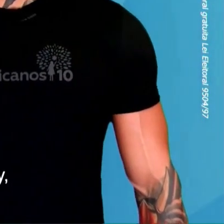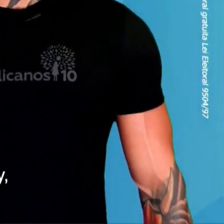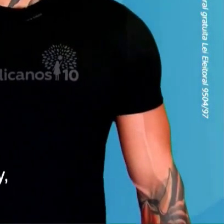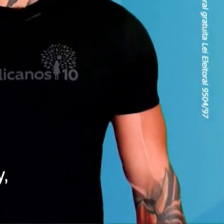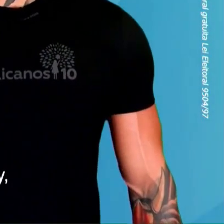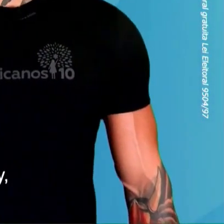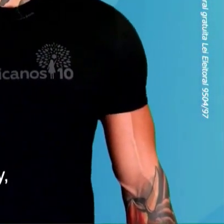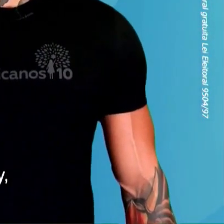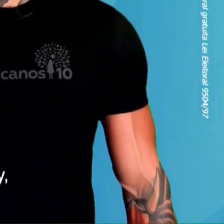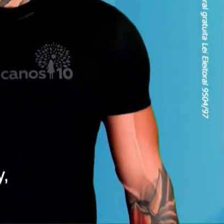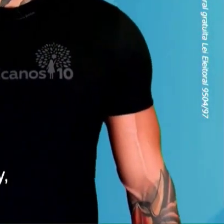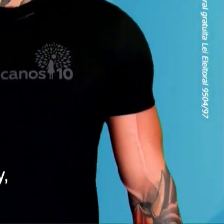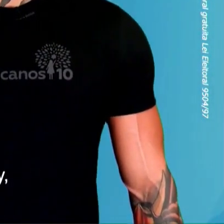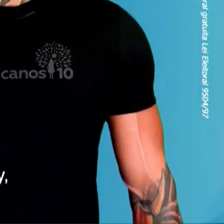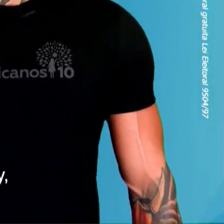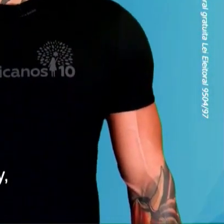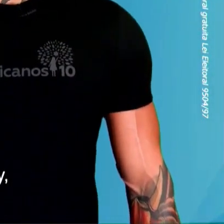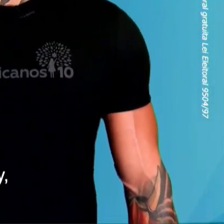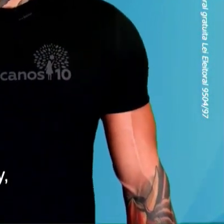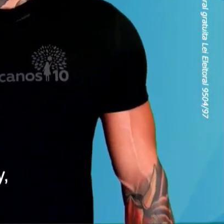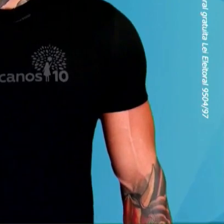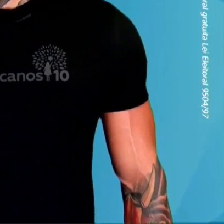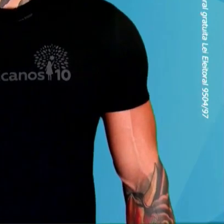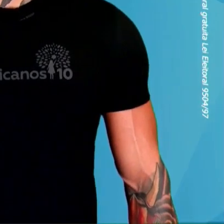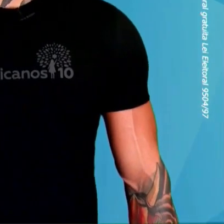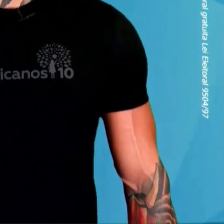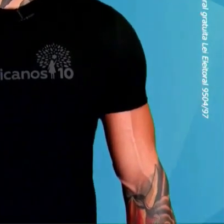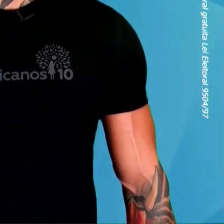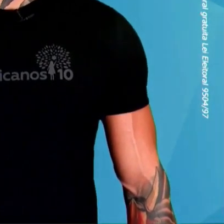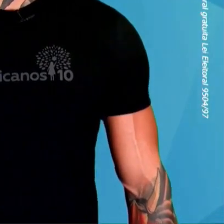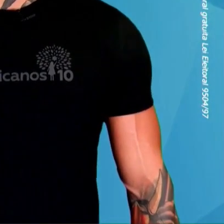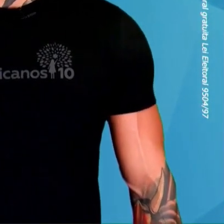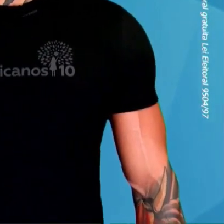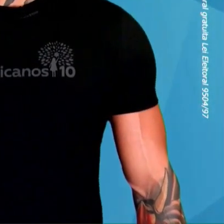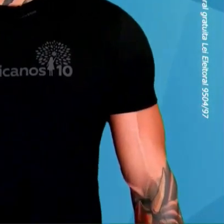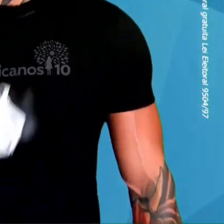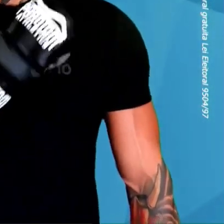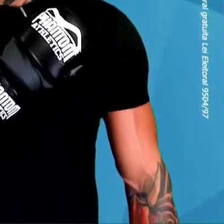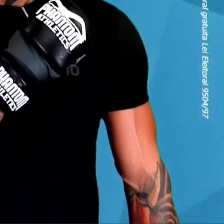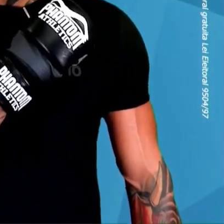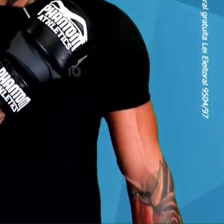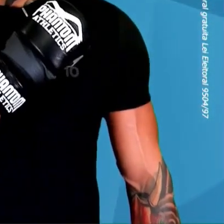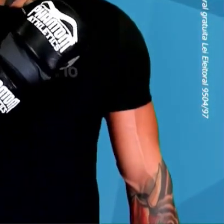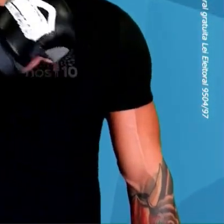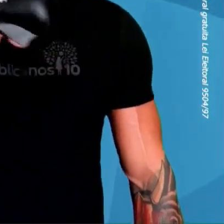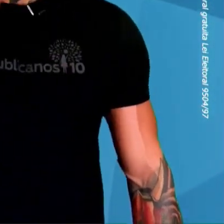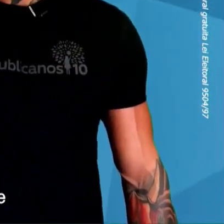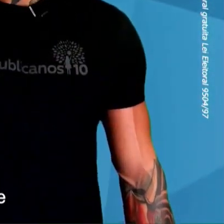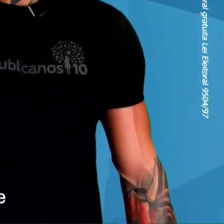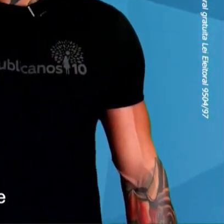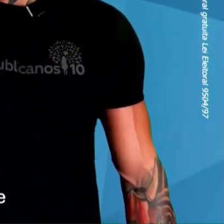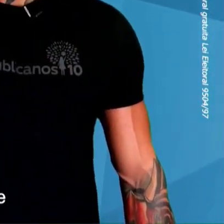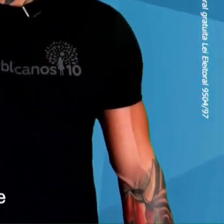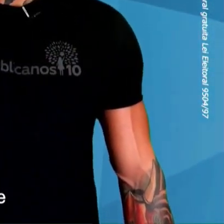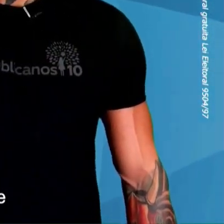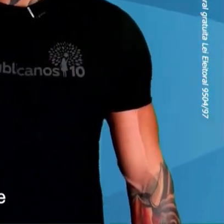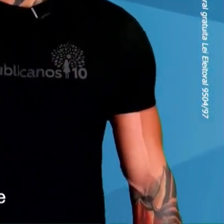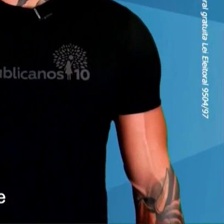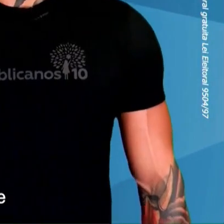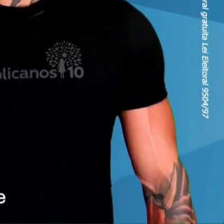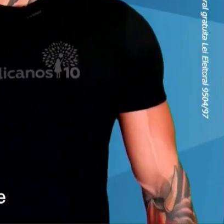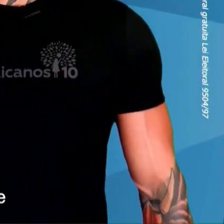Ei, fala galera, sou Godofredo do PP e candidato a deputado estadual com o número 10700. O esporte mudou a minha vida e pode mudar